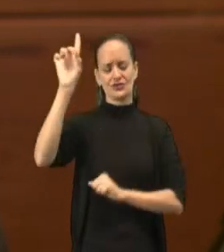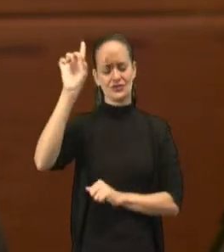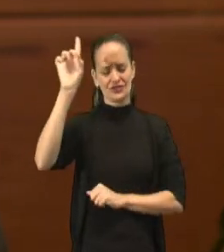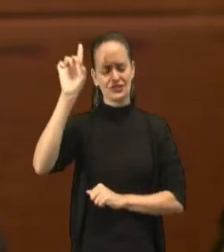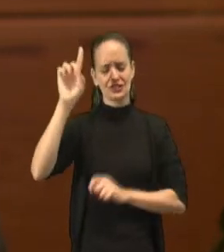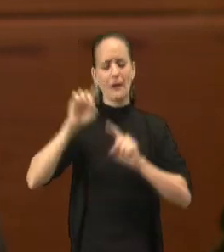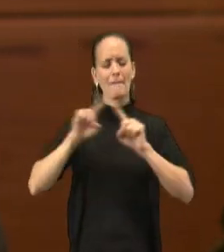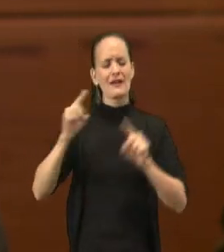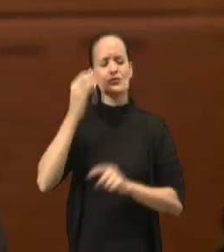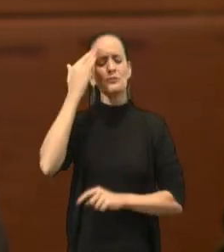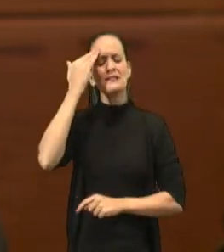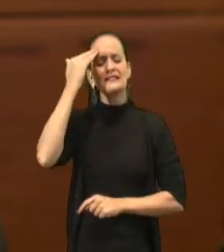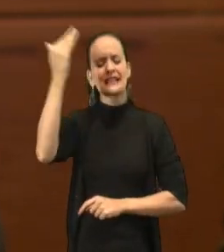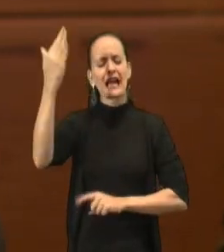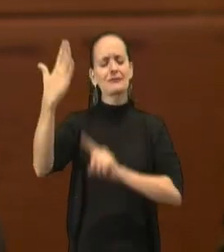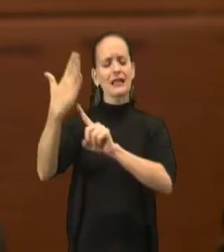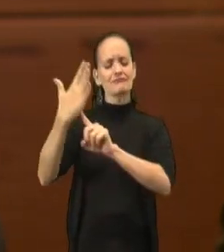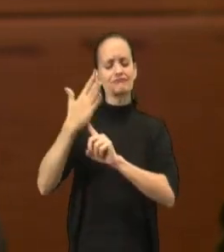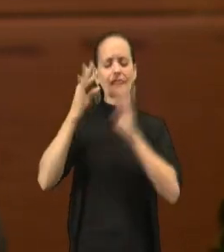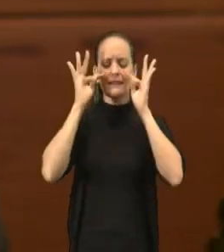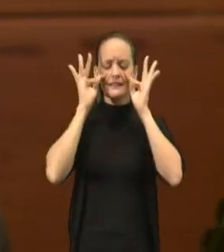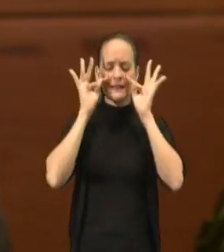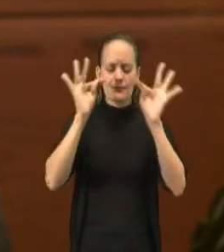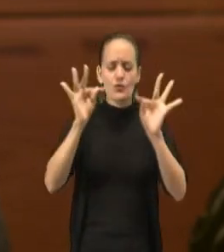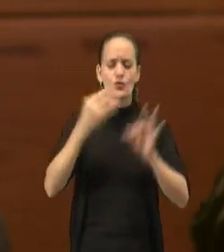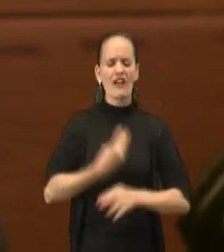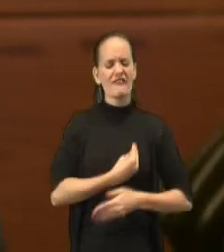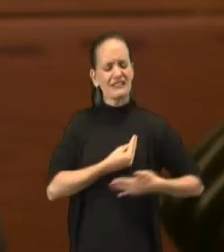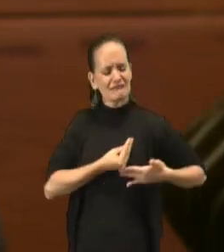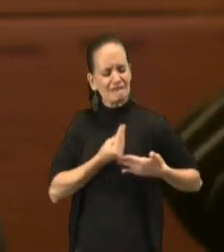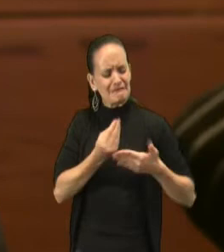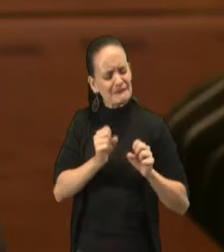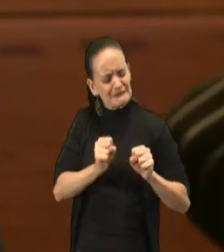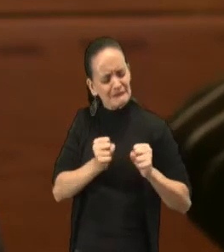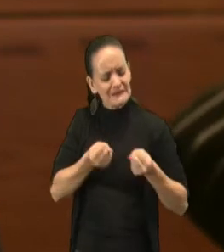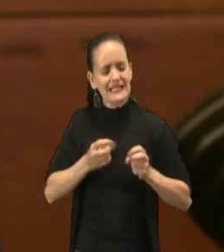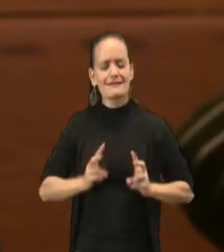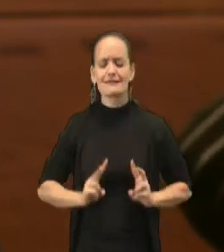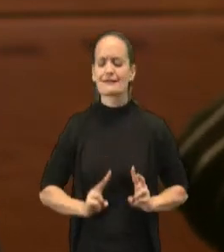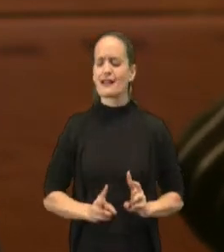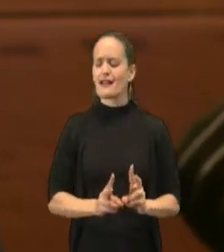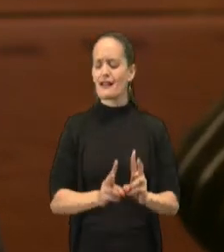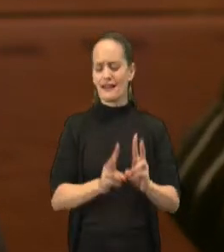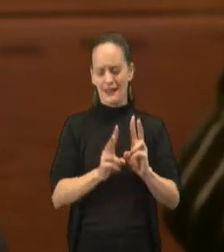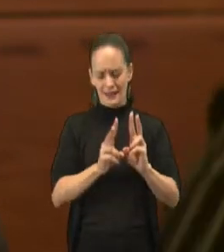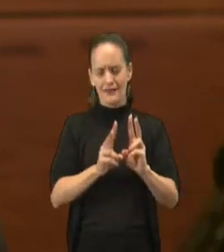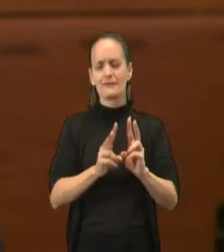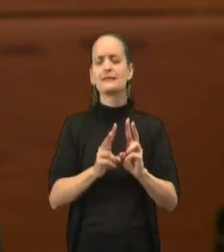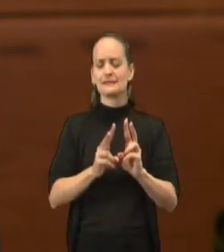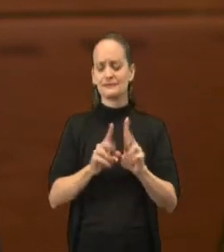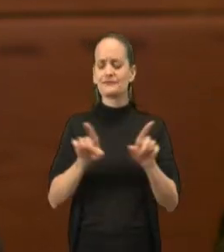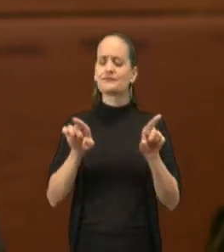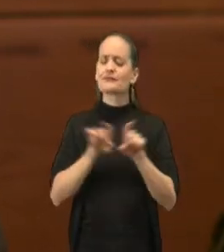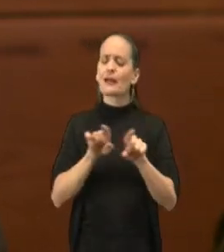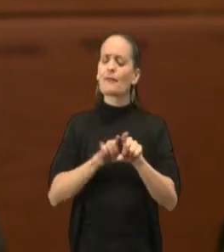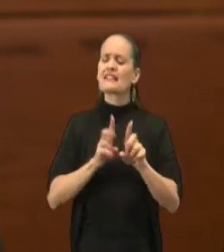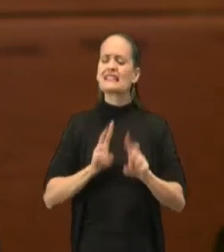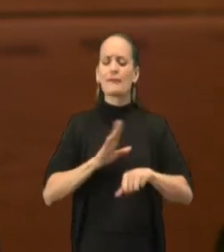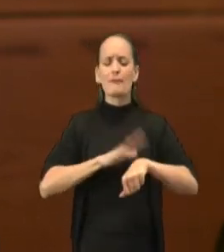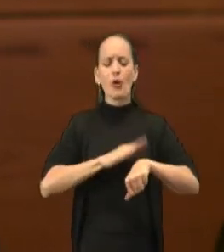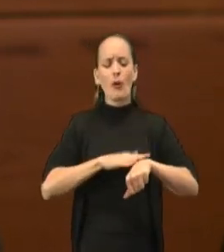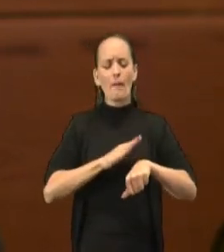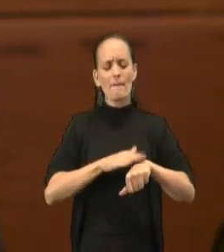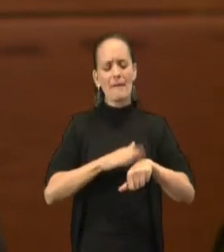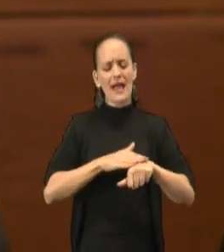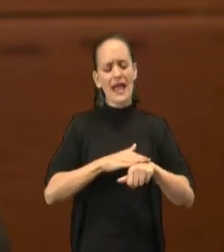pelo exemplo, pelo testemunho, pela entrega incondicional destas mulheres, ó Deus, que em muitas ocasiões, que em